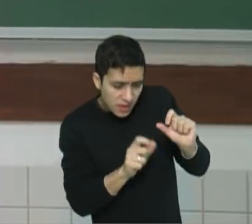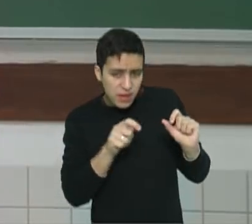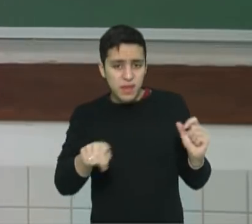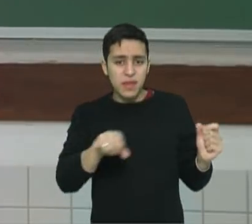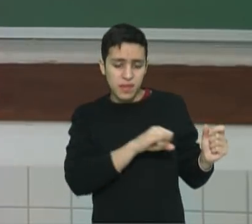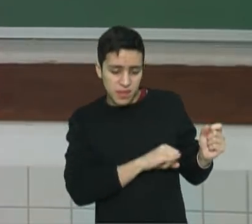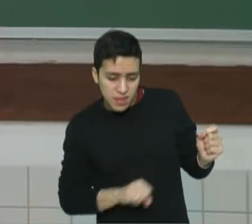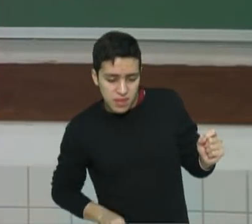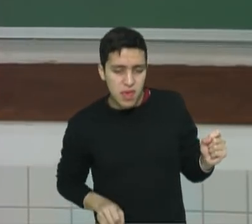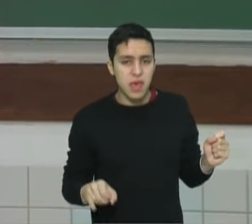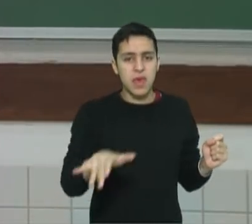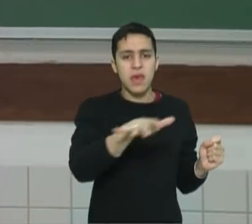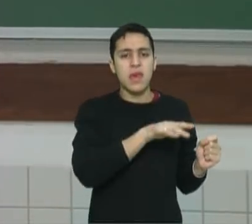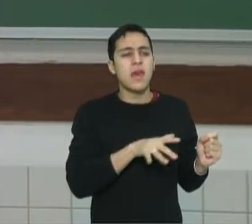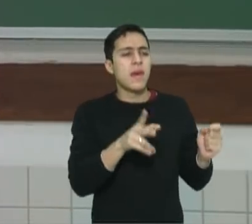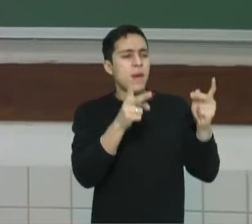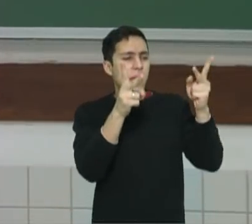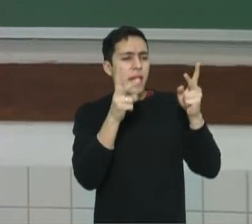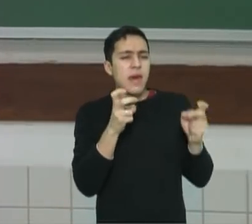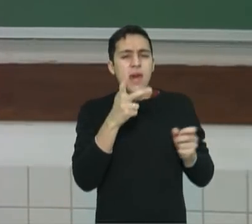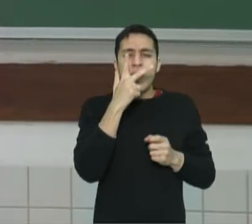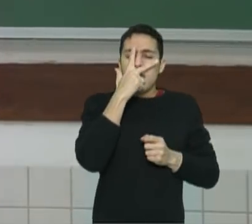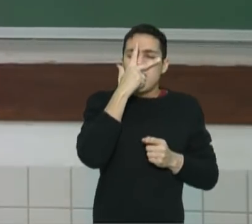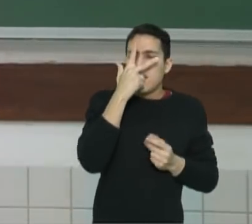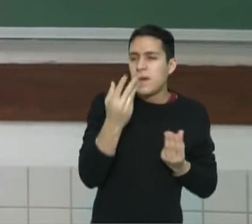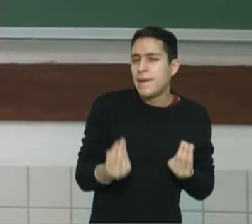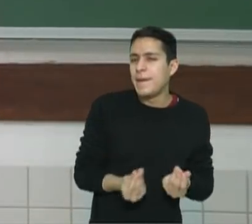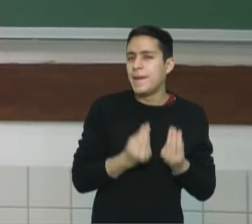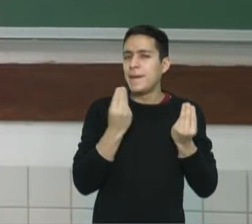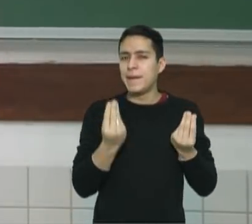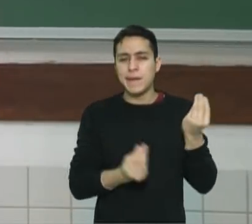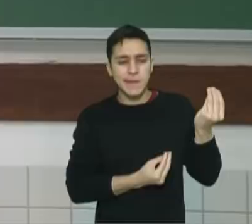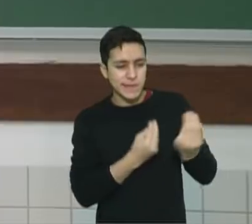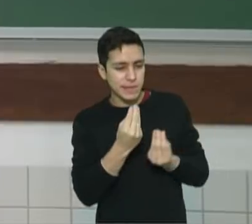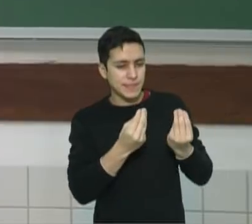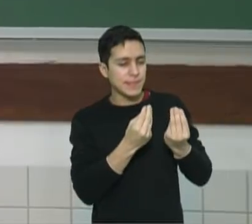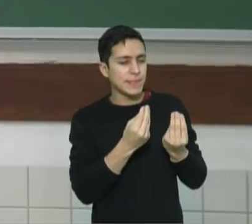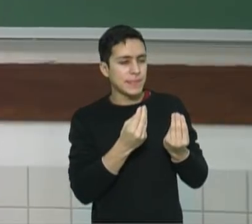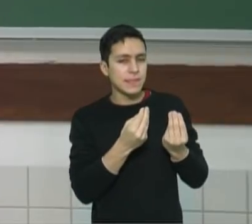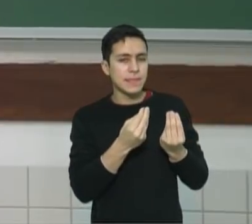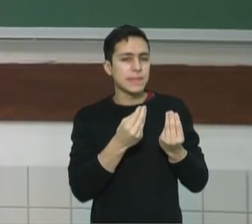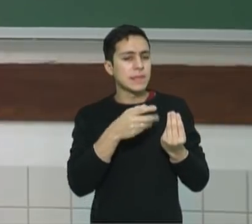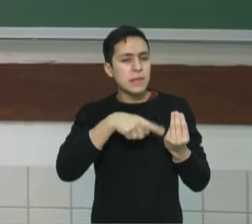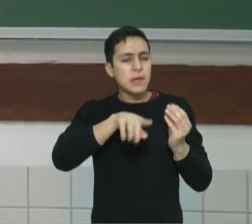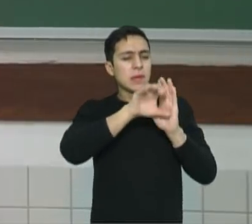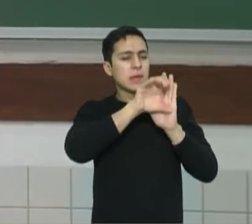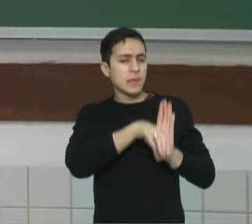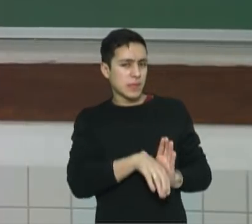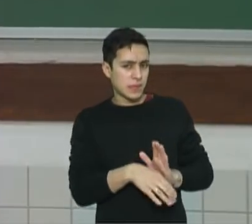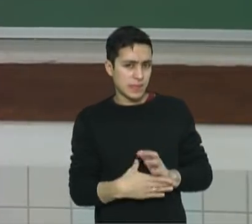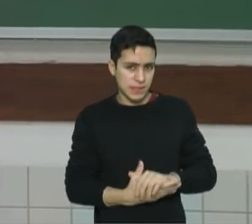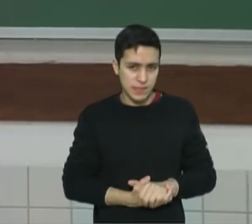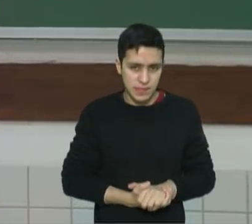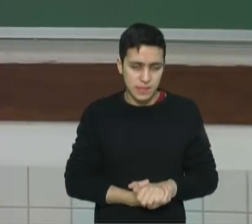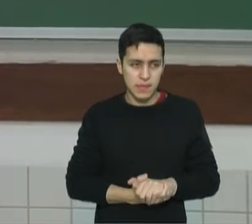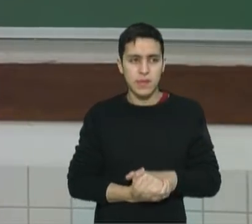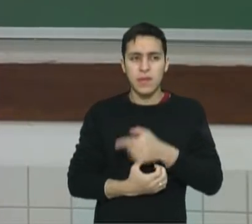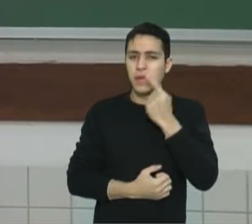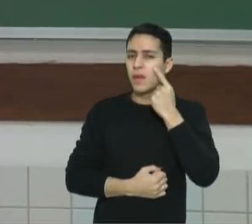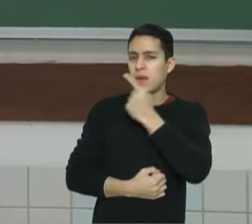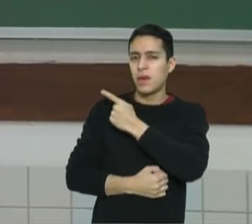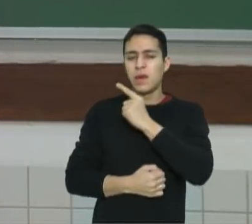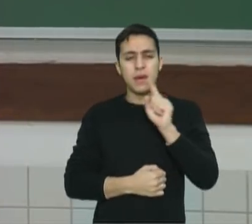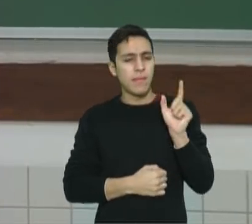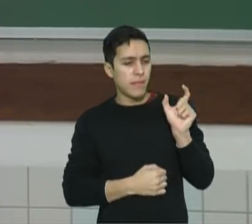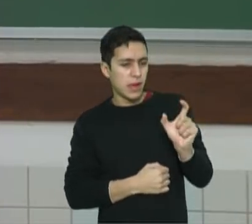gente percebe que essa noção ela é muito embargada por essa construção desses conceitos. Então veja que aqui aparece a